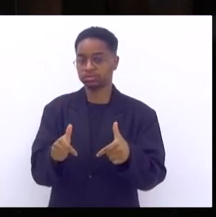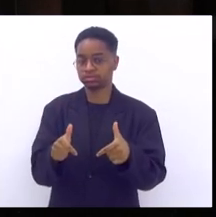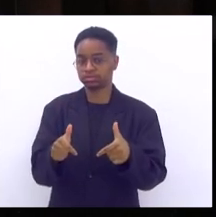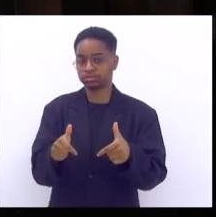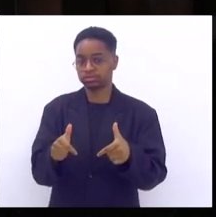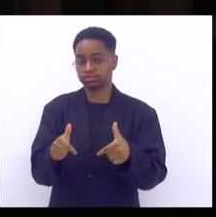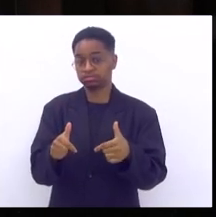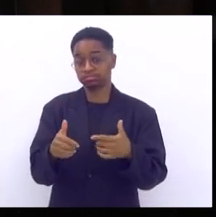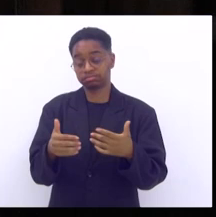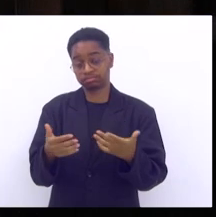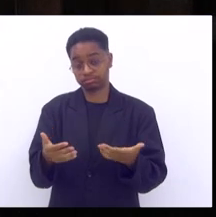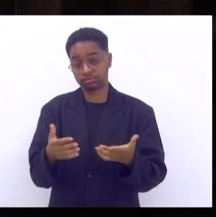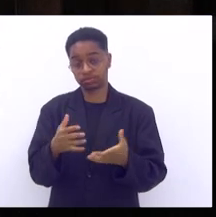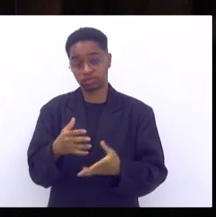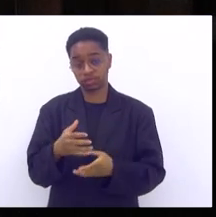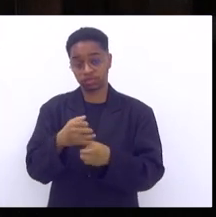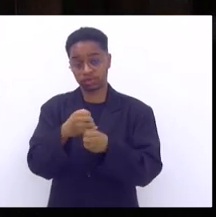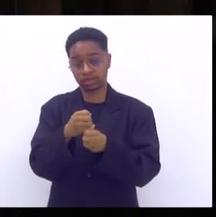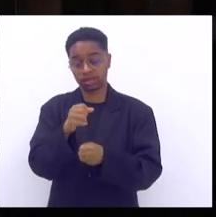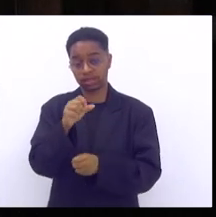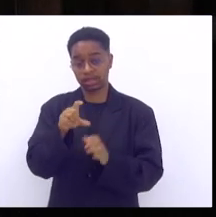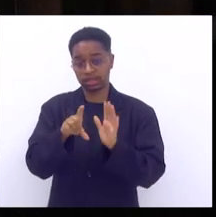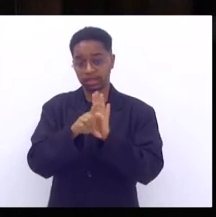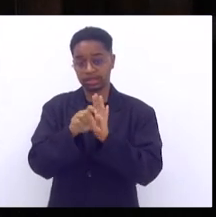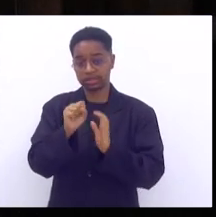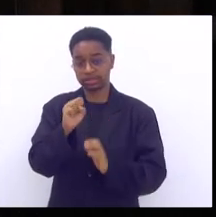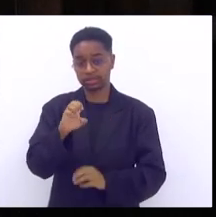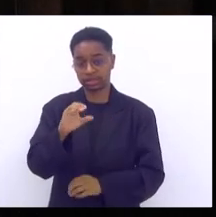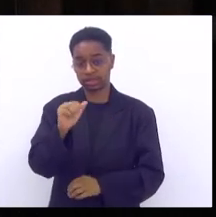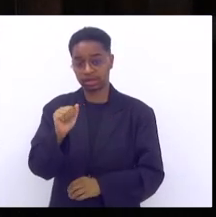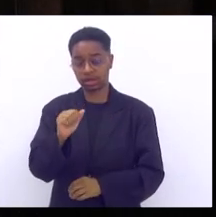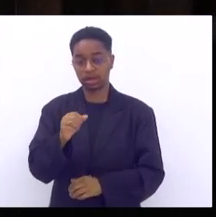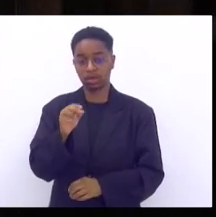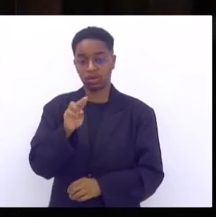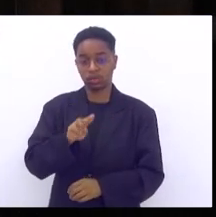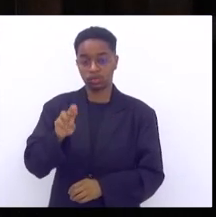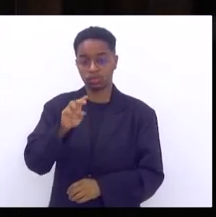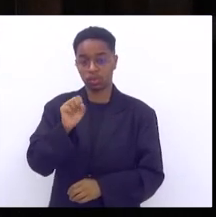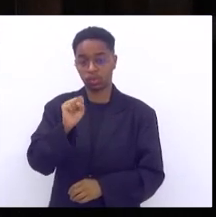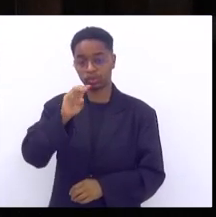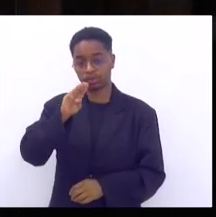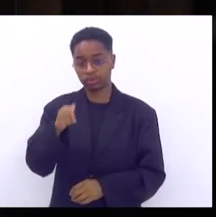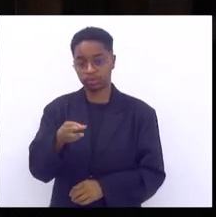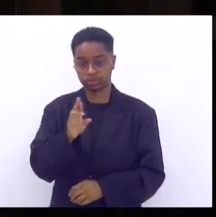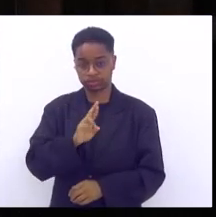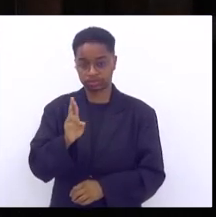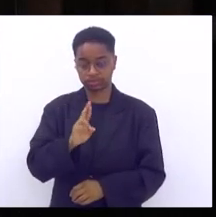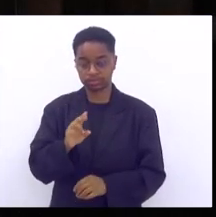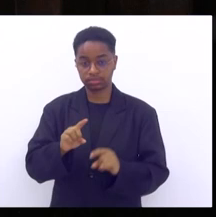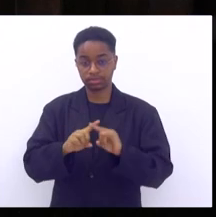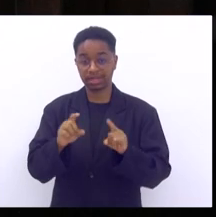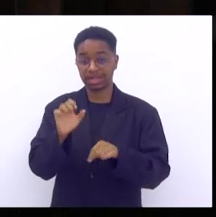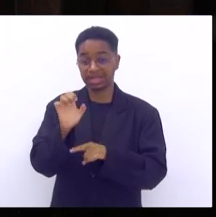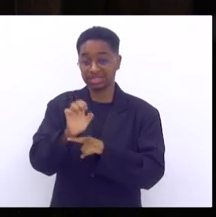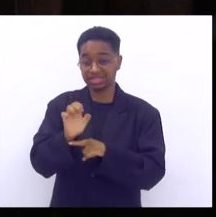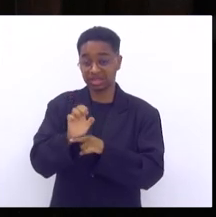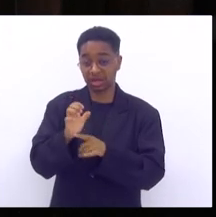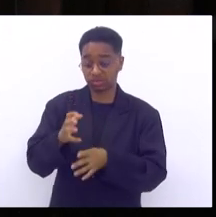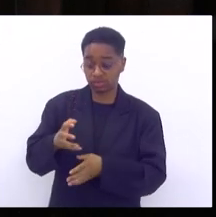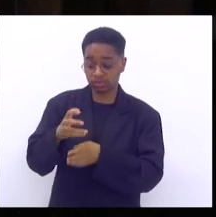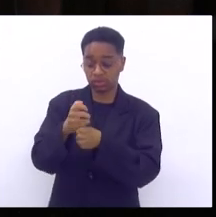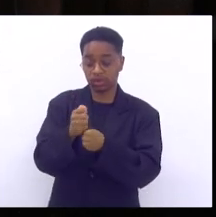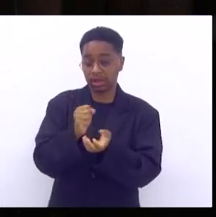no seu total, a Lei Seca vai gastar R$ 8.500.000, o Estado gastaria